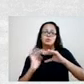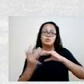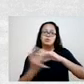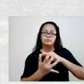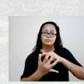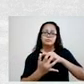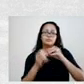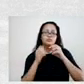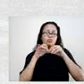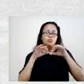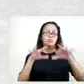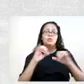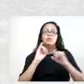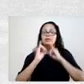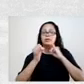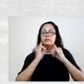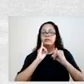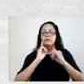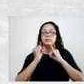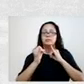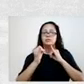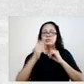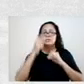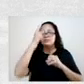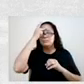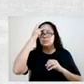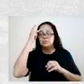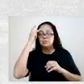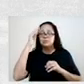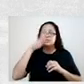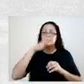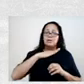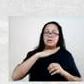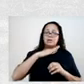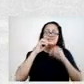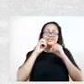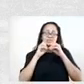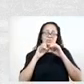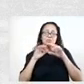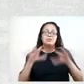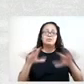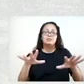notícias, espalhar informações. Pessoas mal intencionadas acabam espalhando